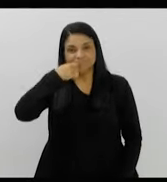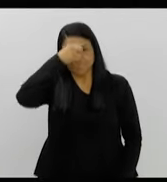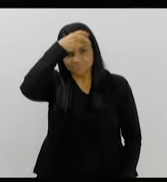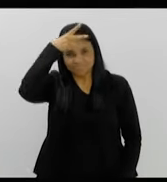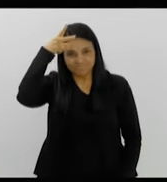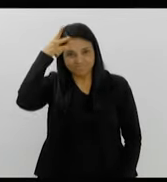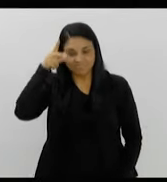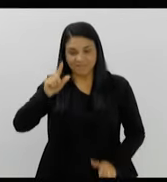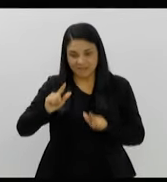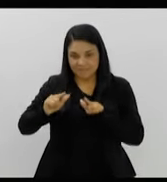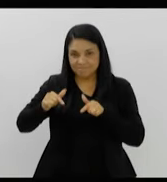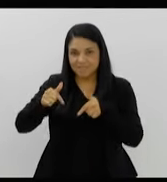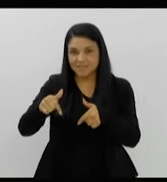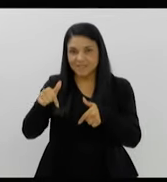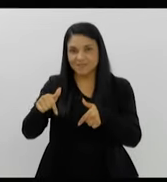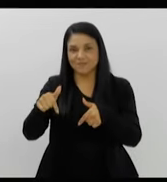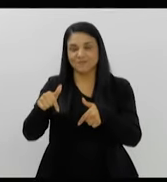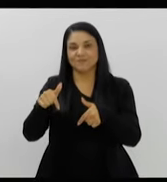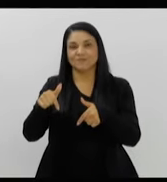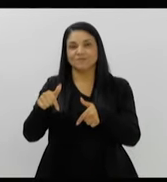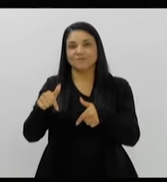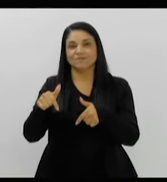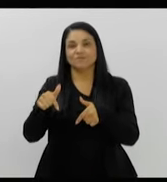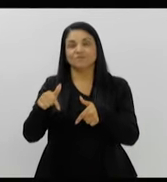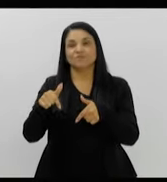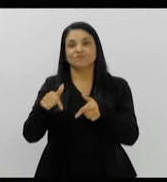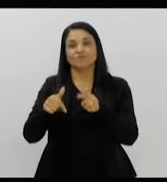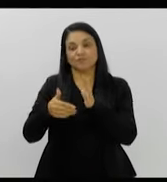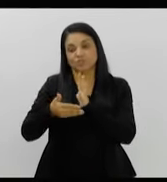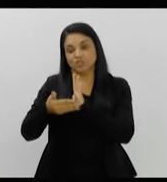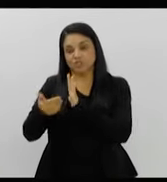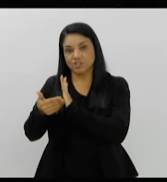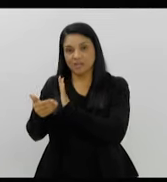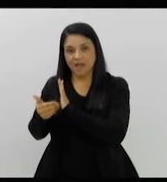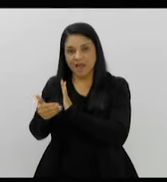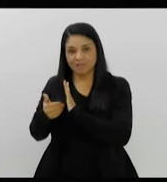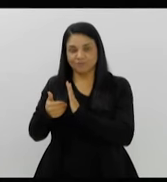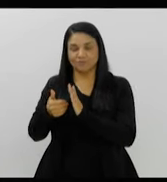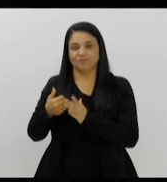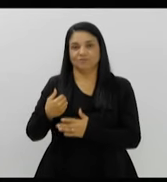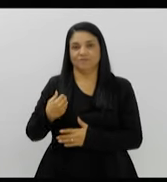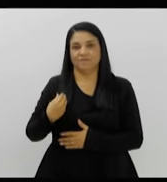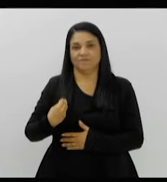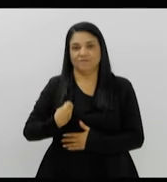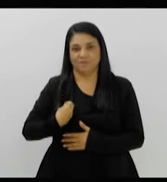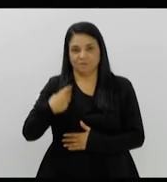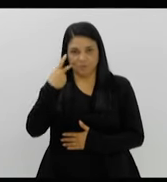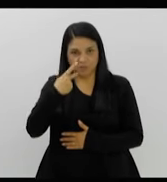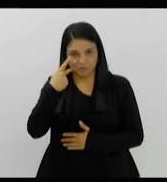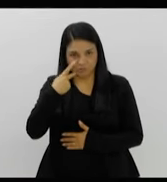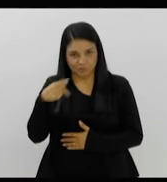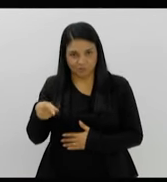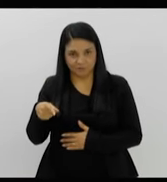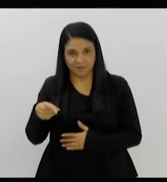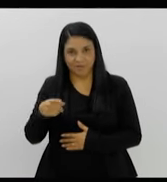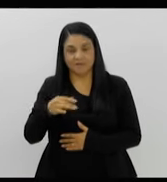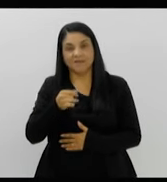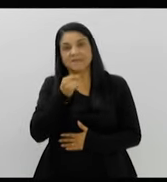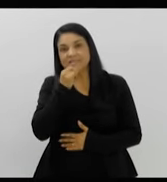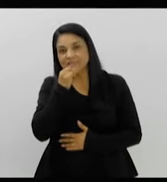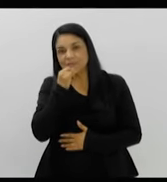reabilitar todos aqueles que foram tirados da vida política por exemplo pela operação